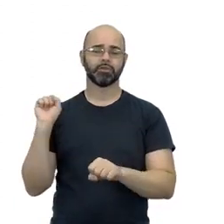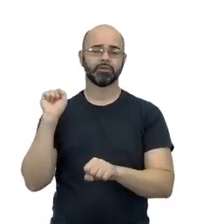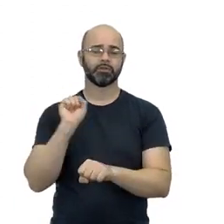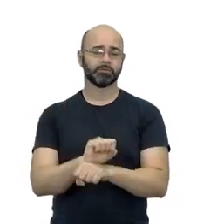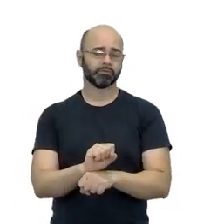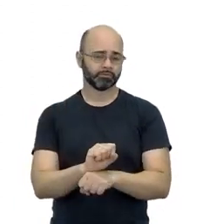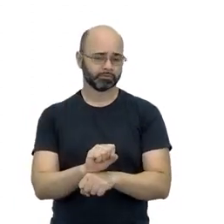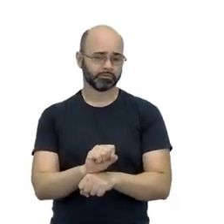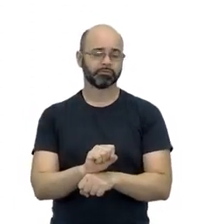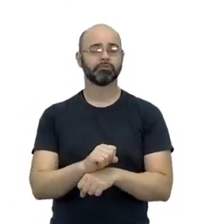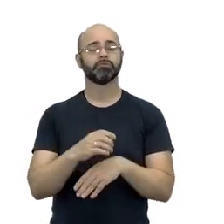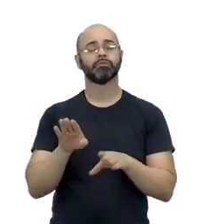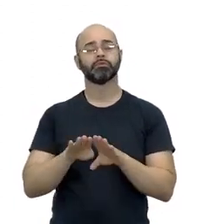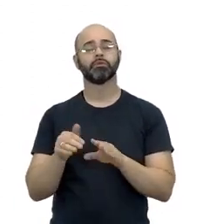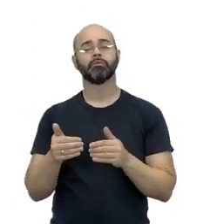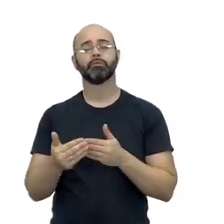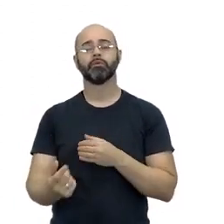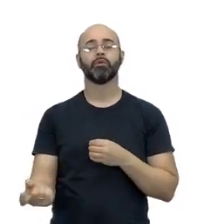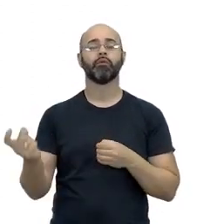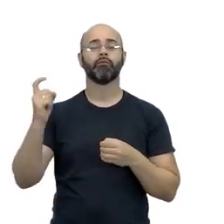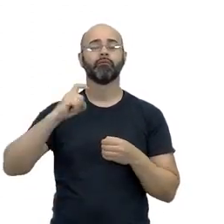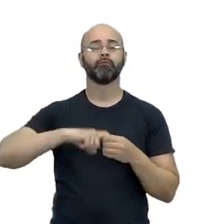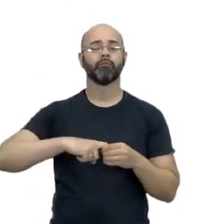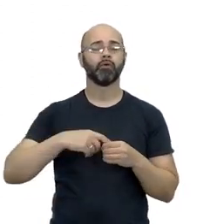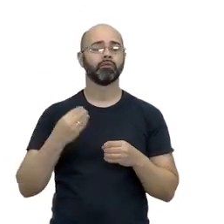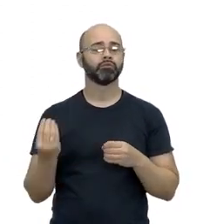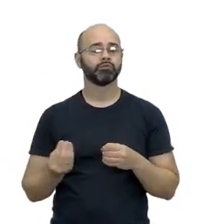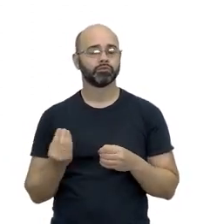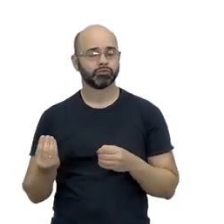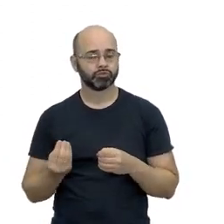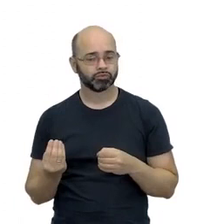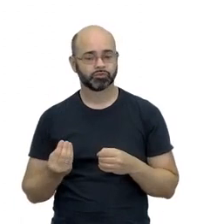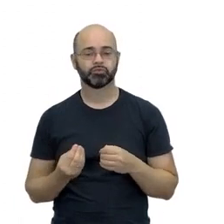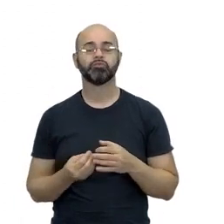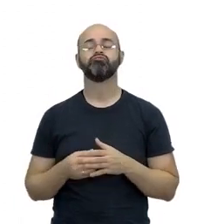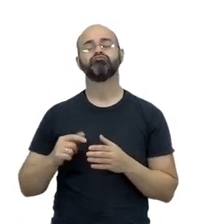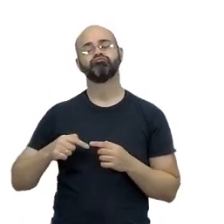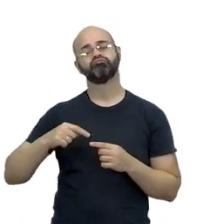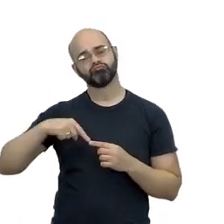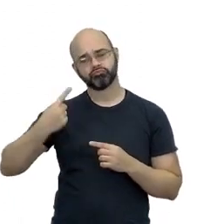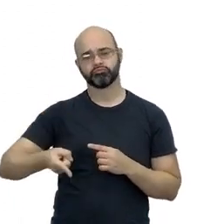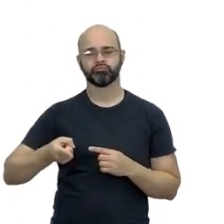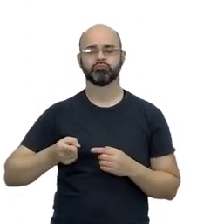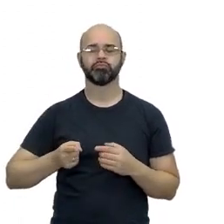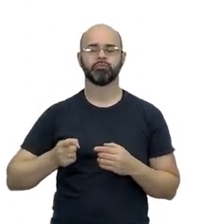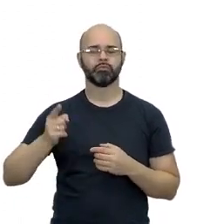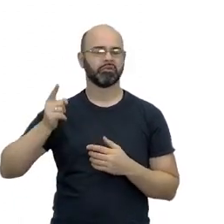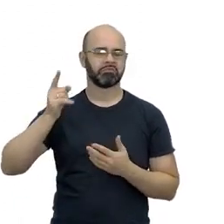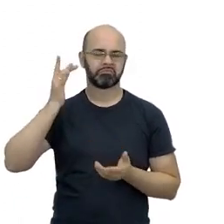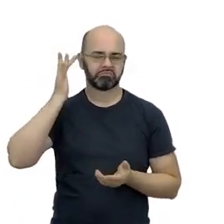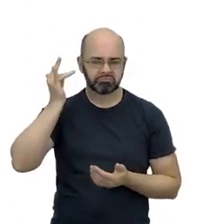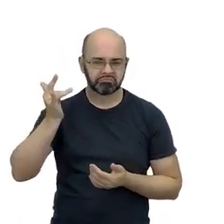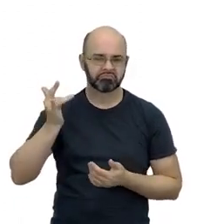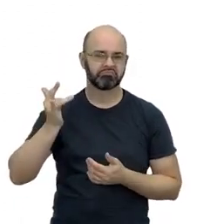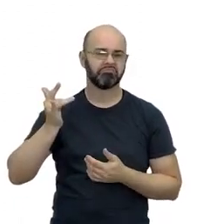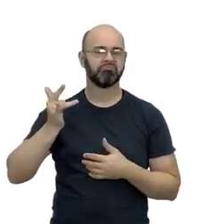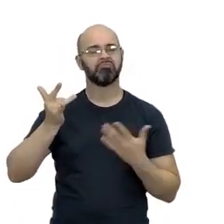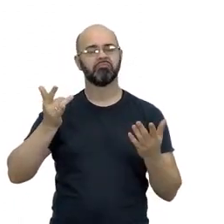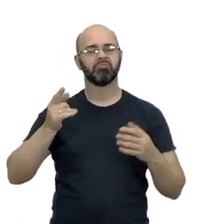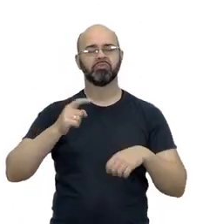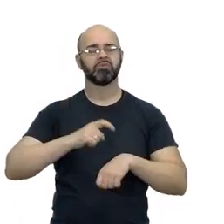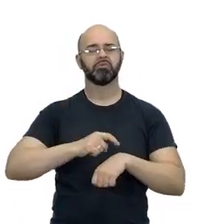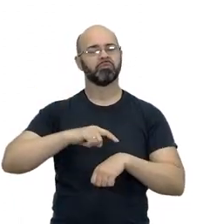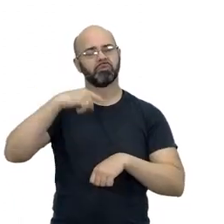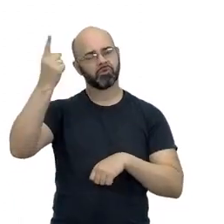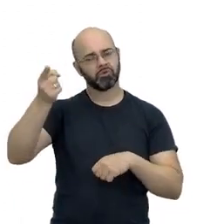eu retomo o que foi lido anteriormente para dar prosseguimento no dia seguinte, no próximo momento